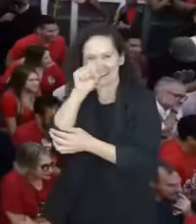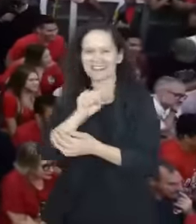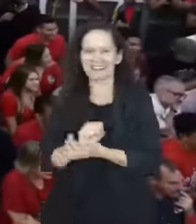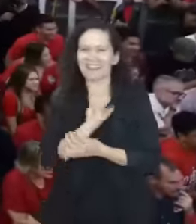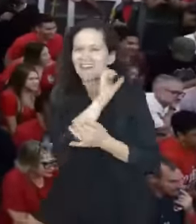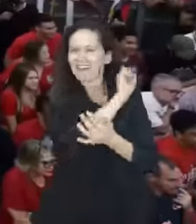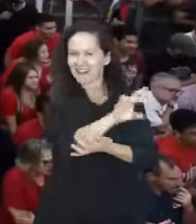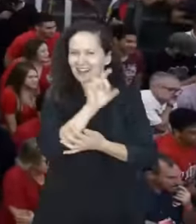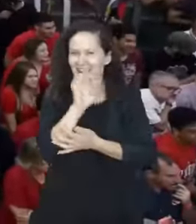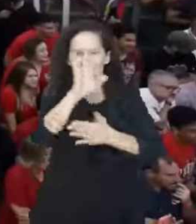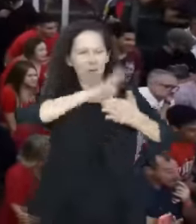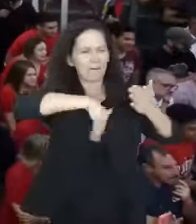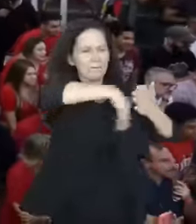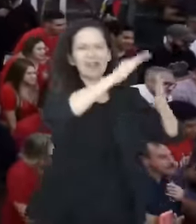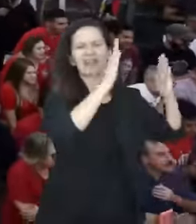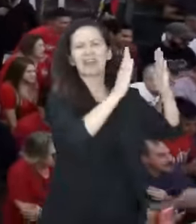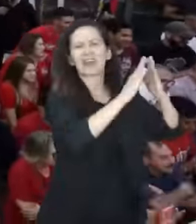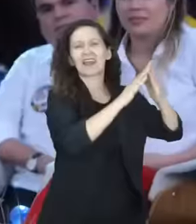da cor que quiser.